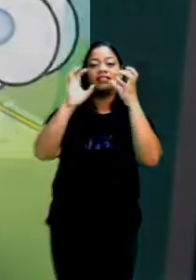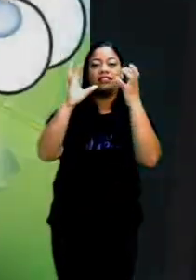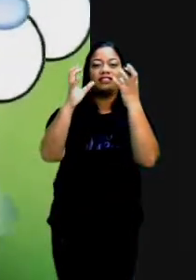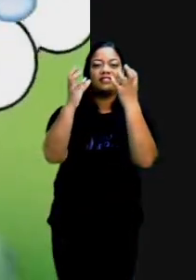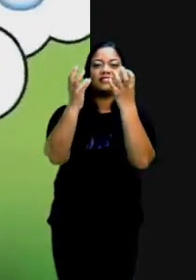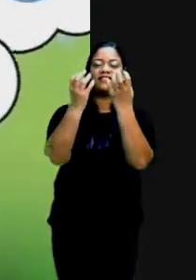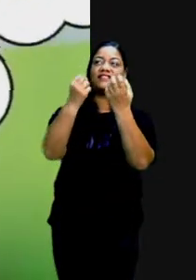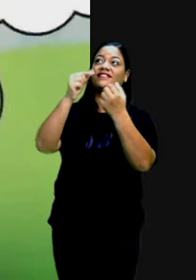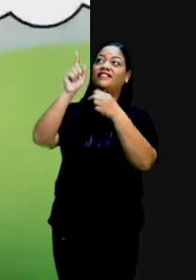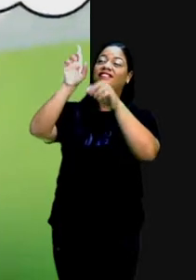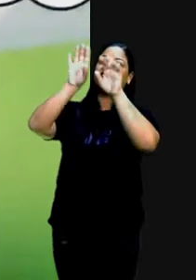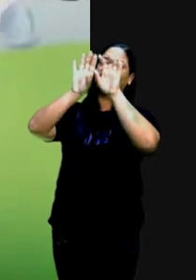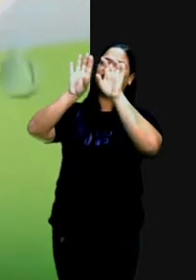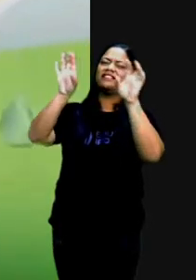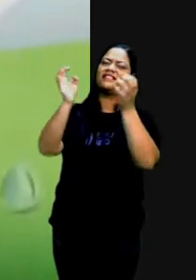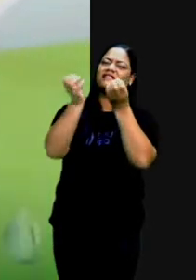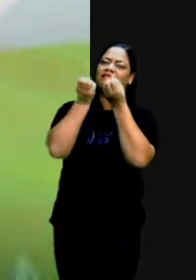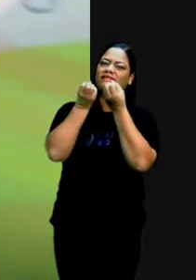Como é bom.